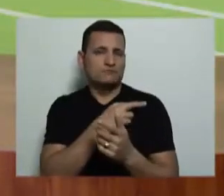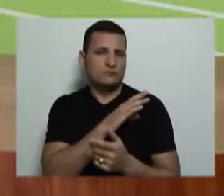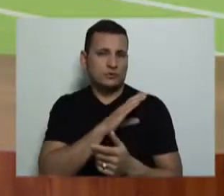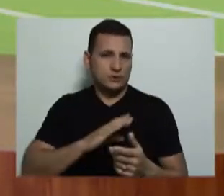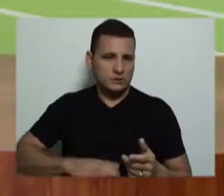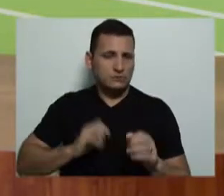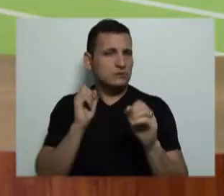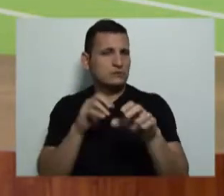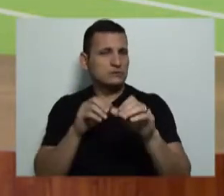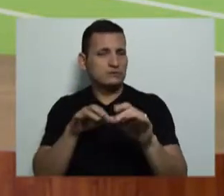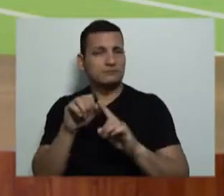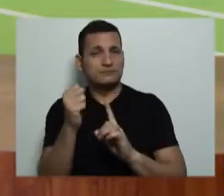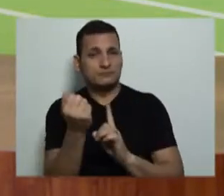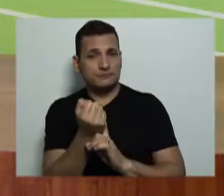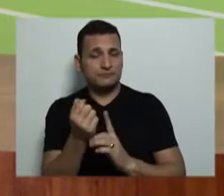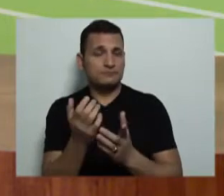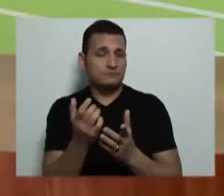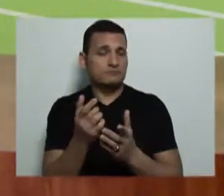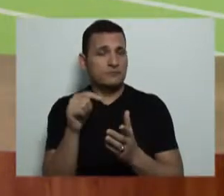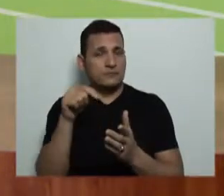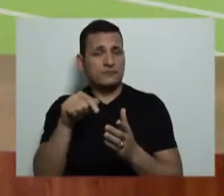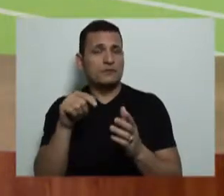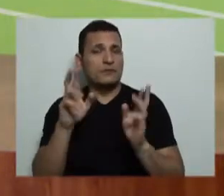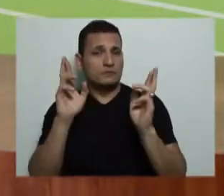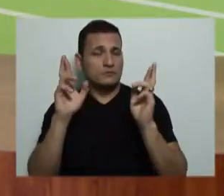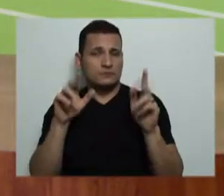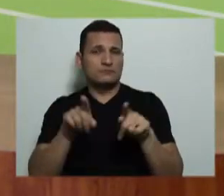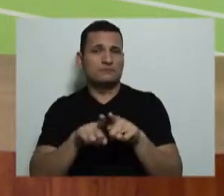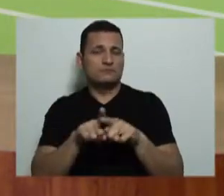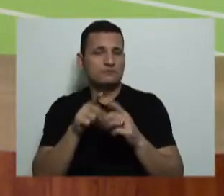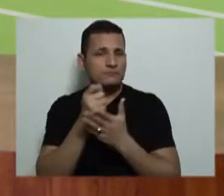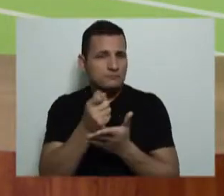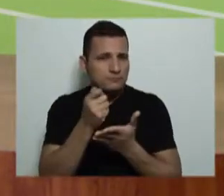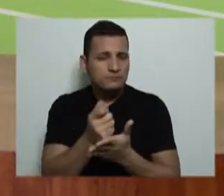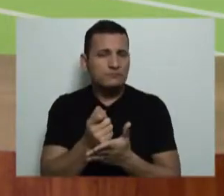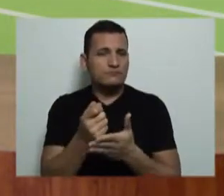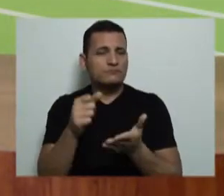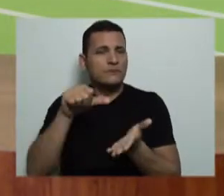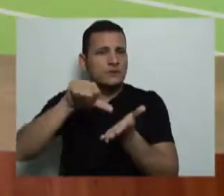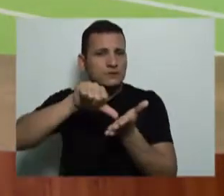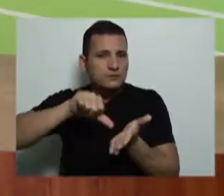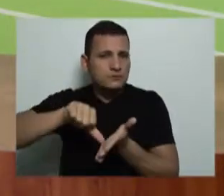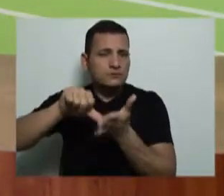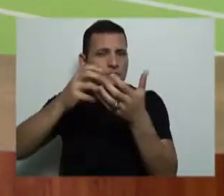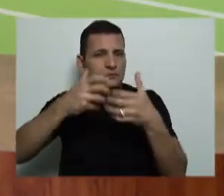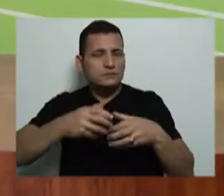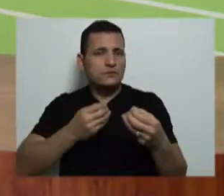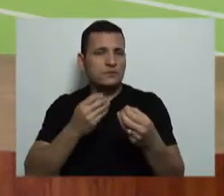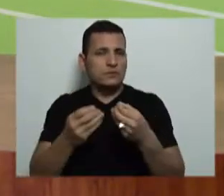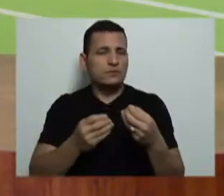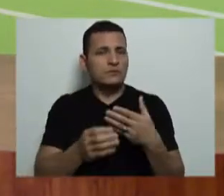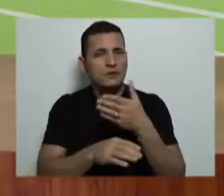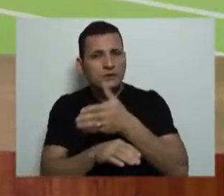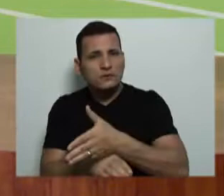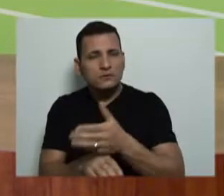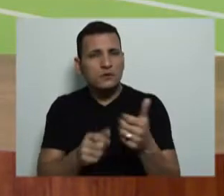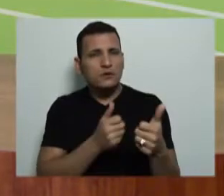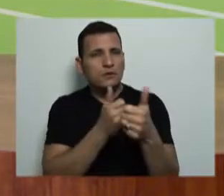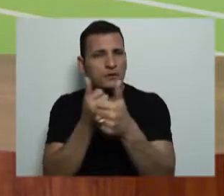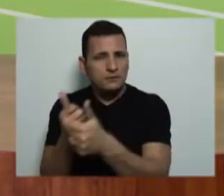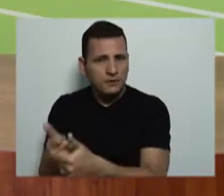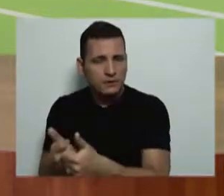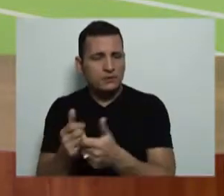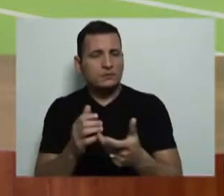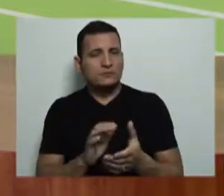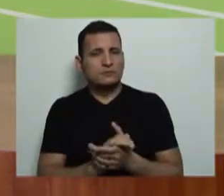que, entre outras atribuições, ela assessora o campus nas orientações quanto à visita, acompanhamento de egresso